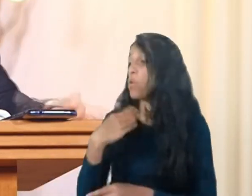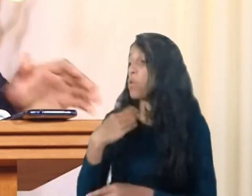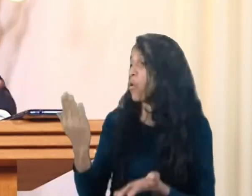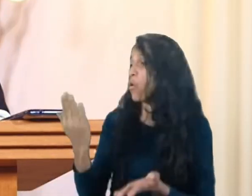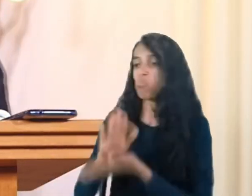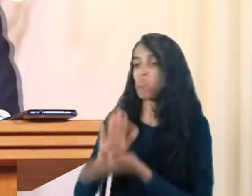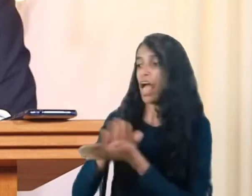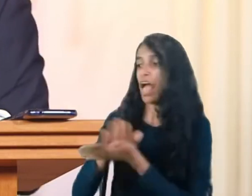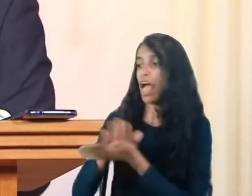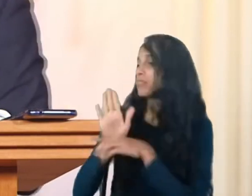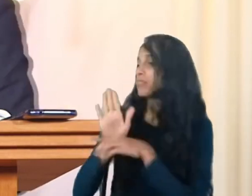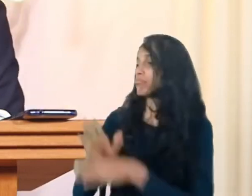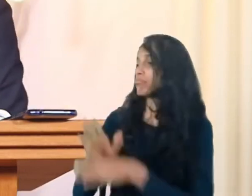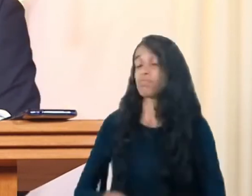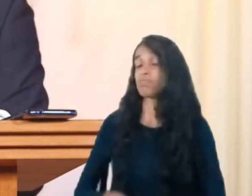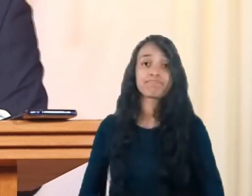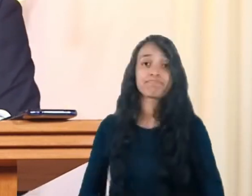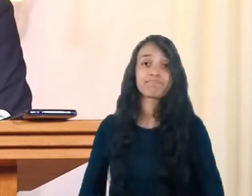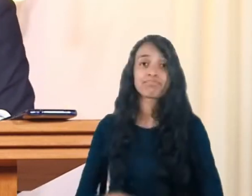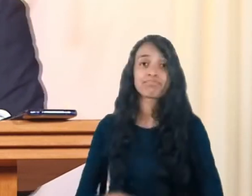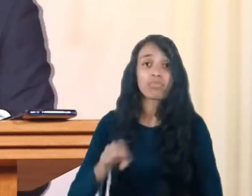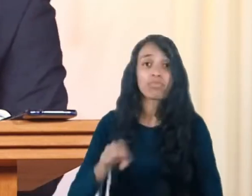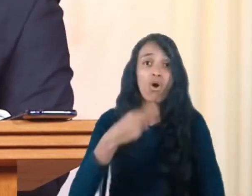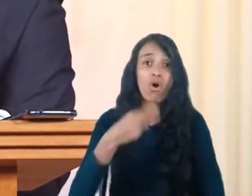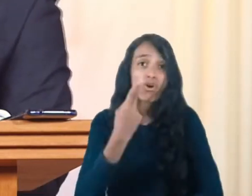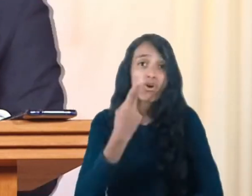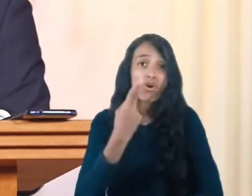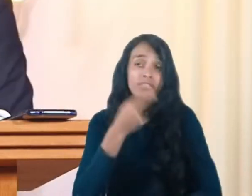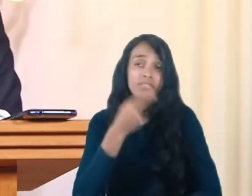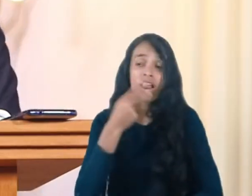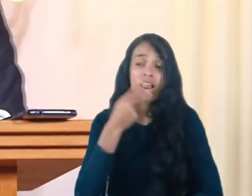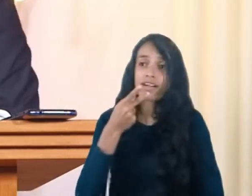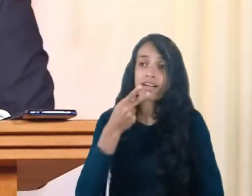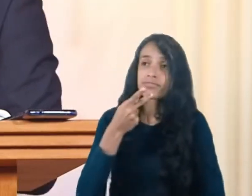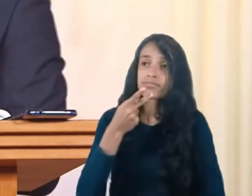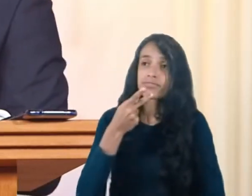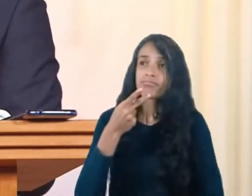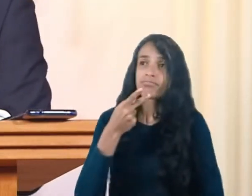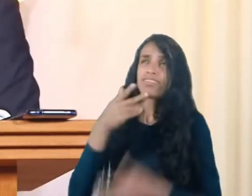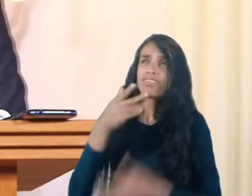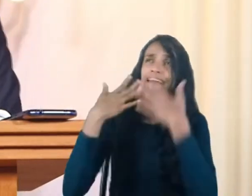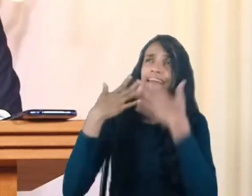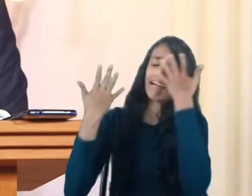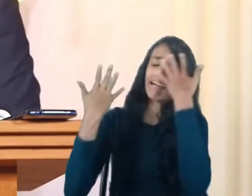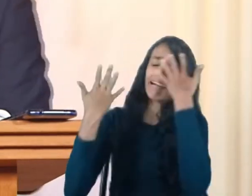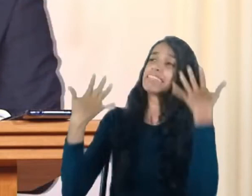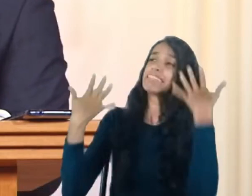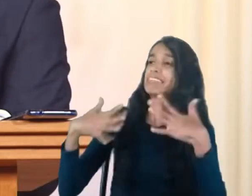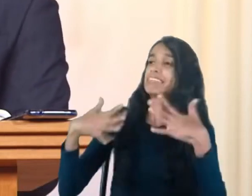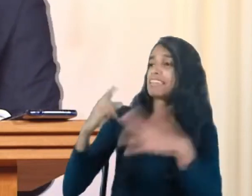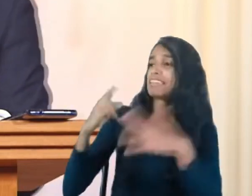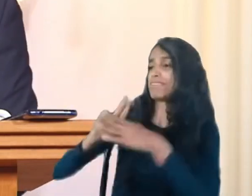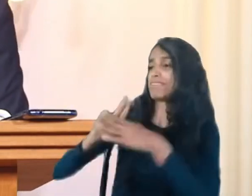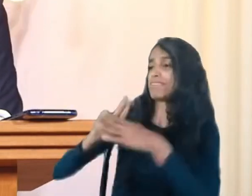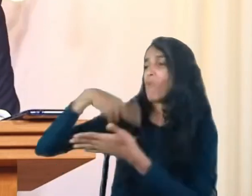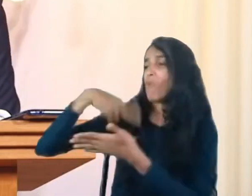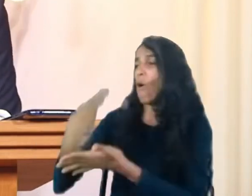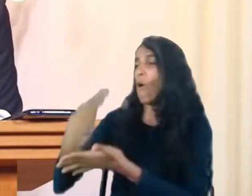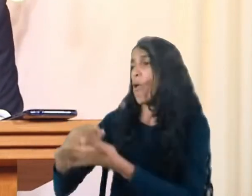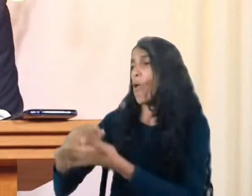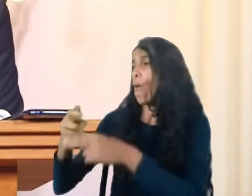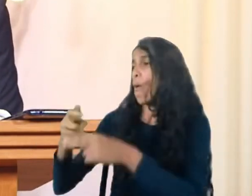Ou talvez seja assim, é verdade, ele só caiu porque o sermão foi muito longo. Se eu tivesse pregado menos, se eu tivesse